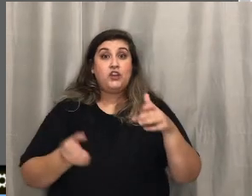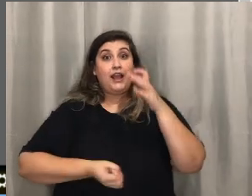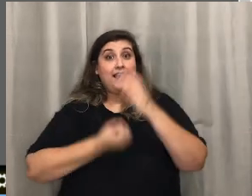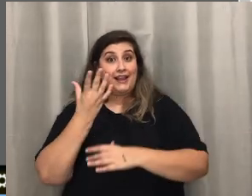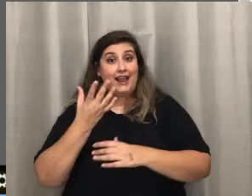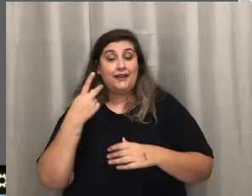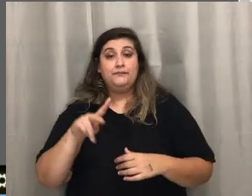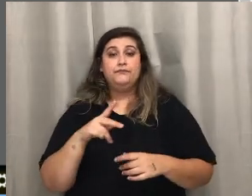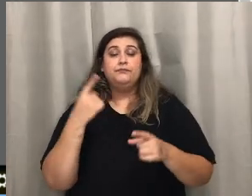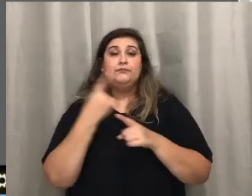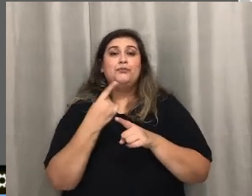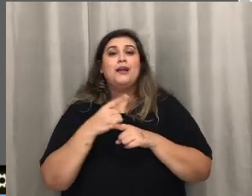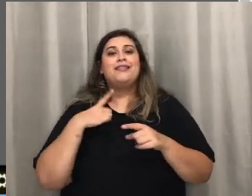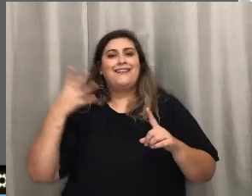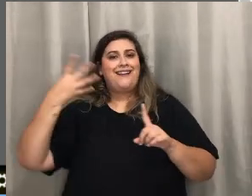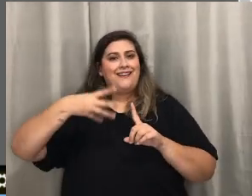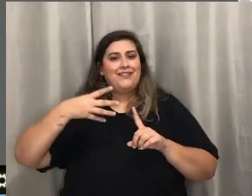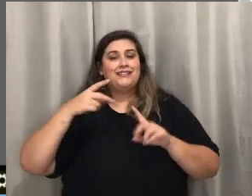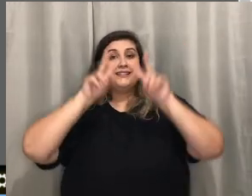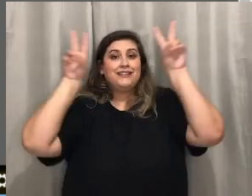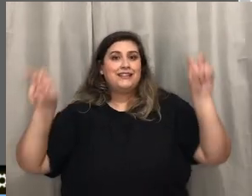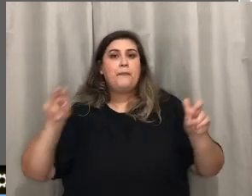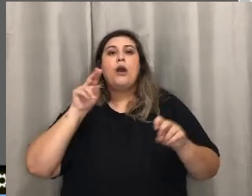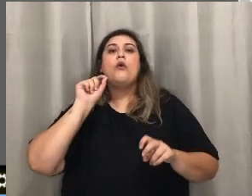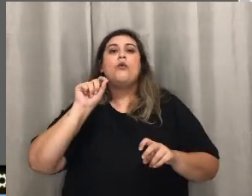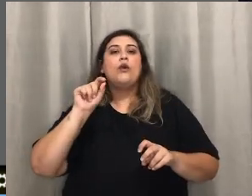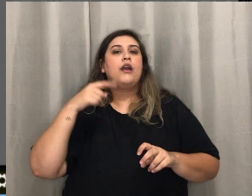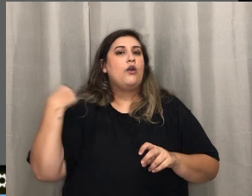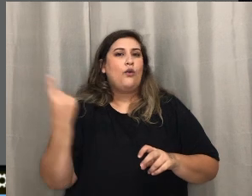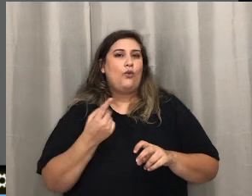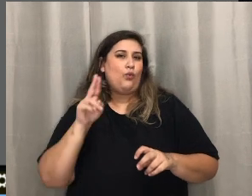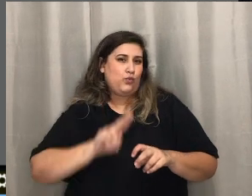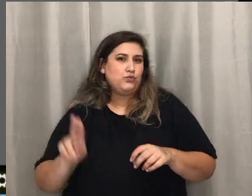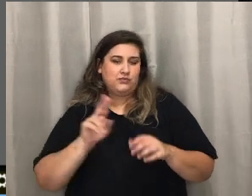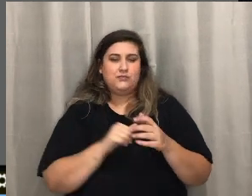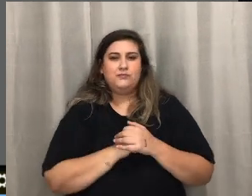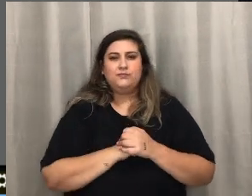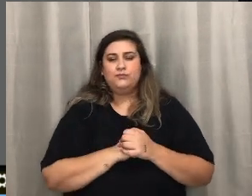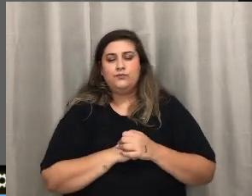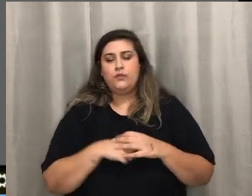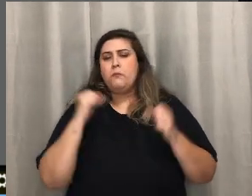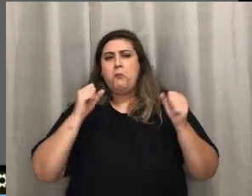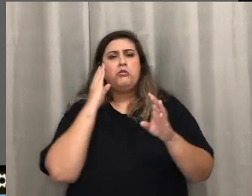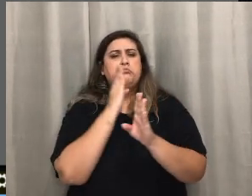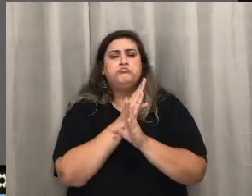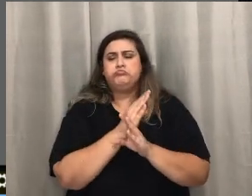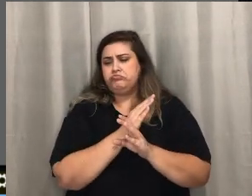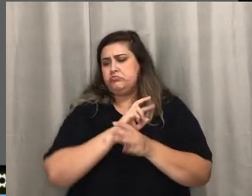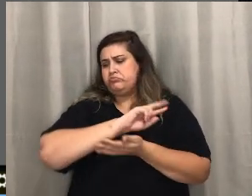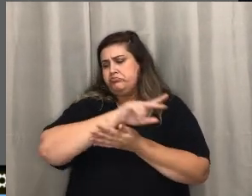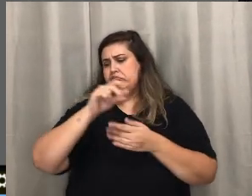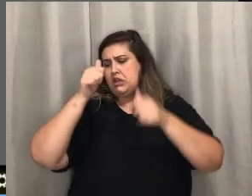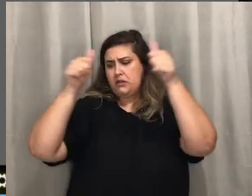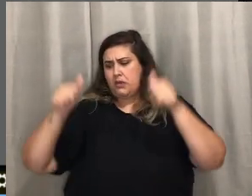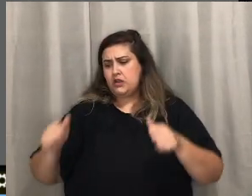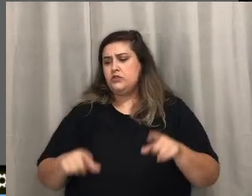ser criada que referencia o tema na qual nós estamos trabalhando. Nós podemos escolher aqui várias imagens. Nós